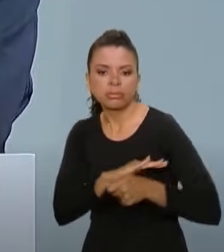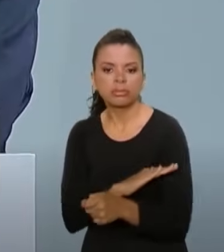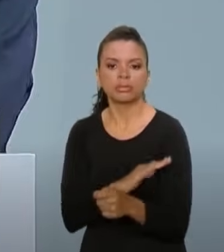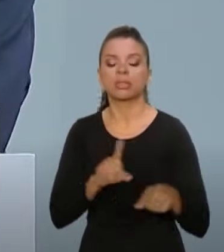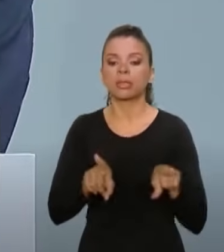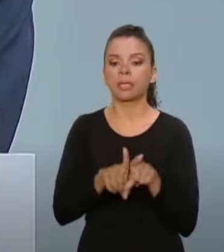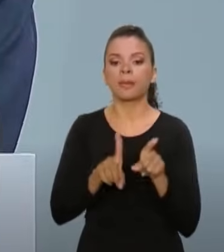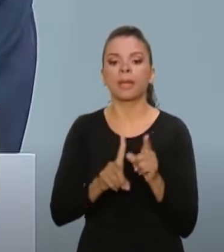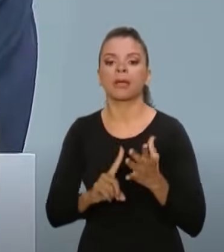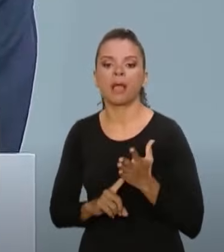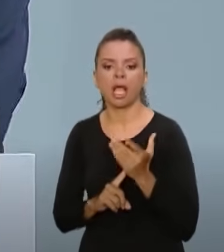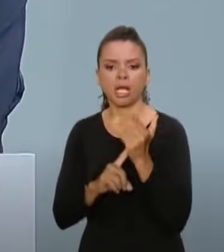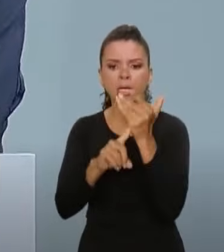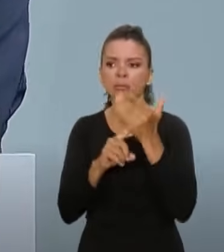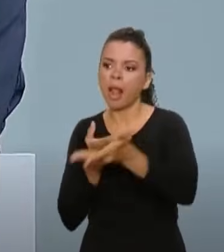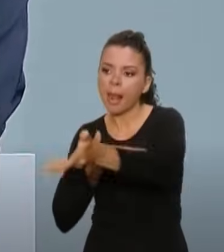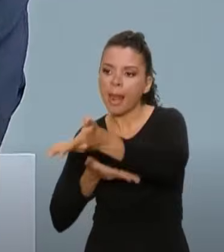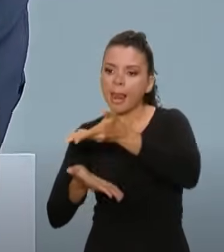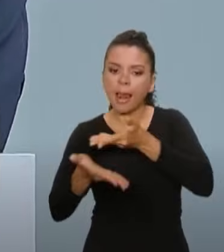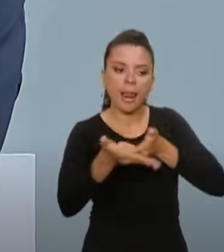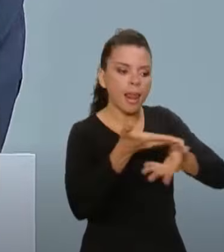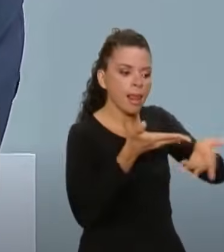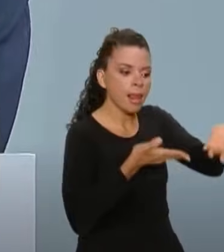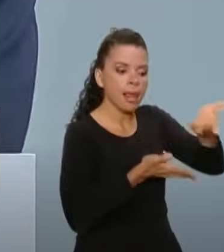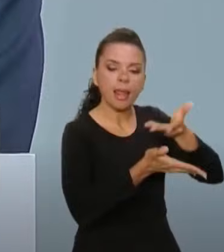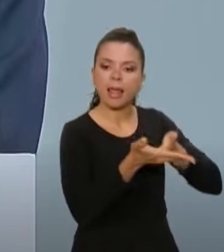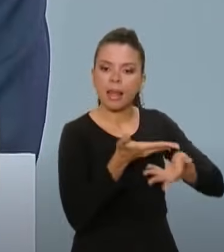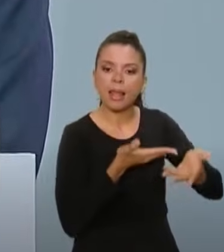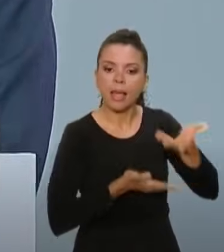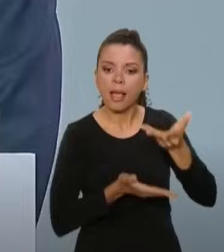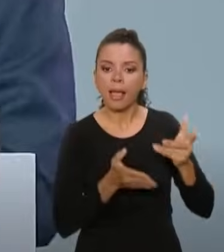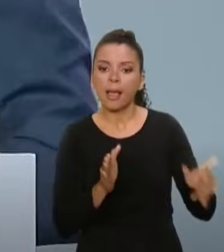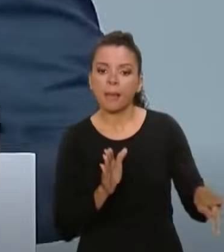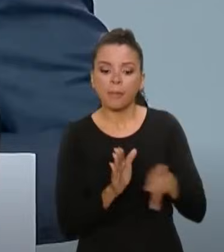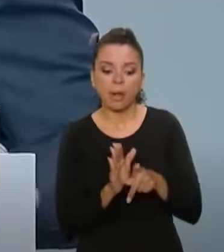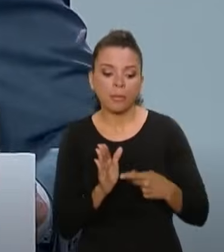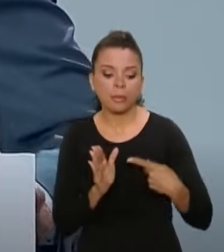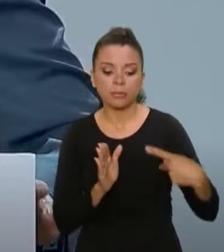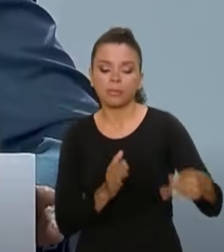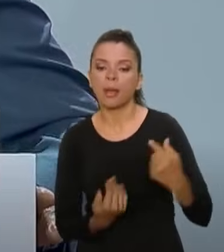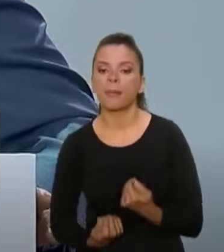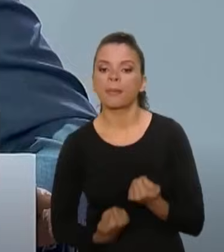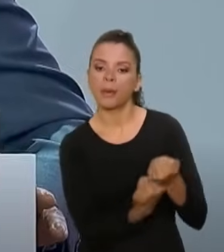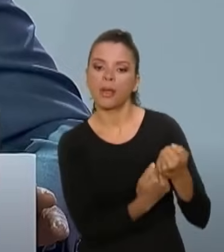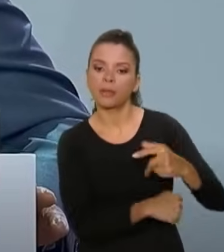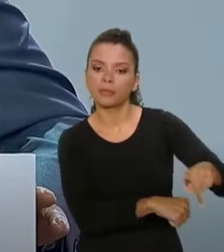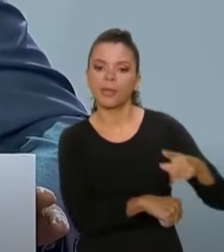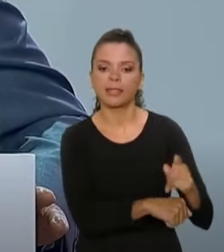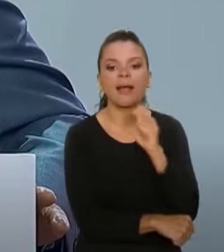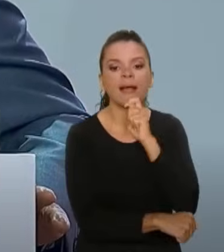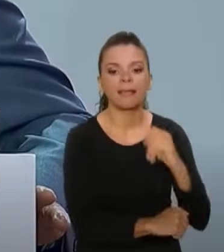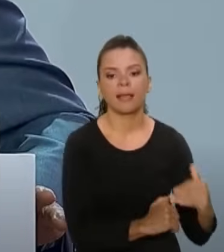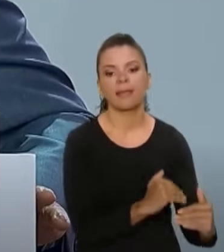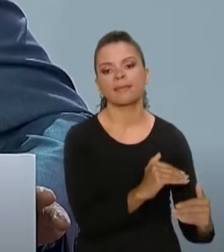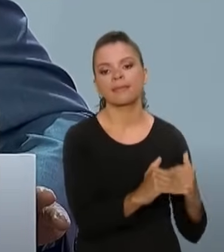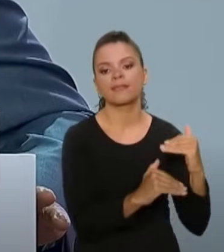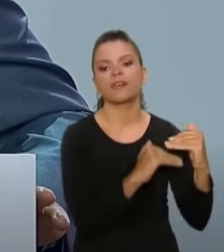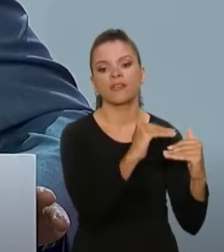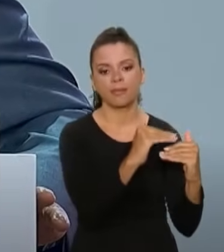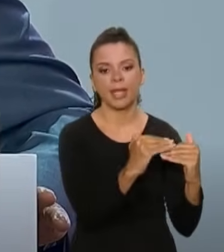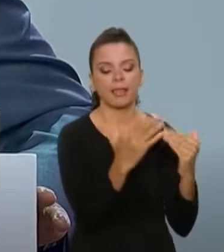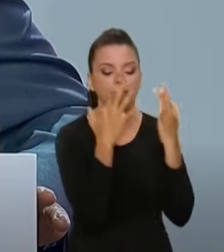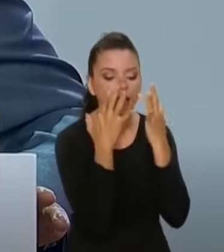tecnologias e capacitação aos países em desenvolvimento e dar a devida atenção,